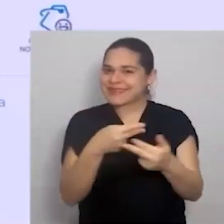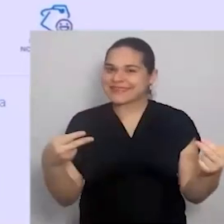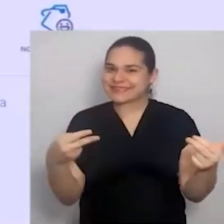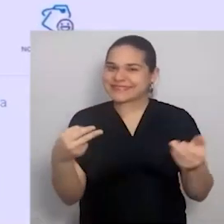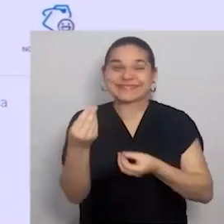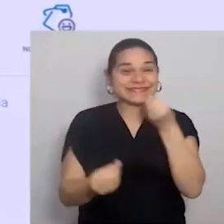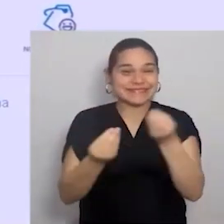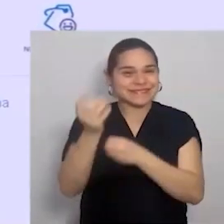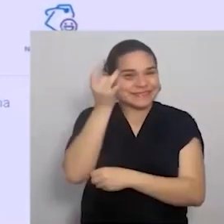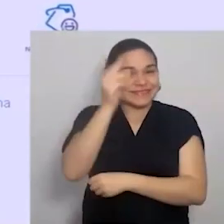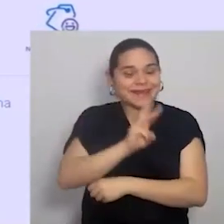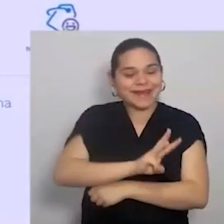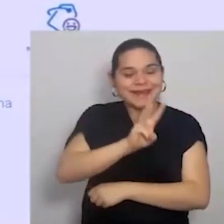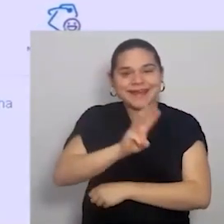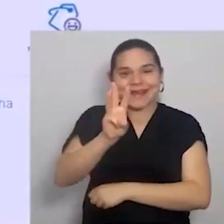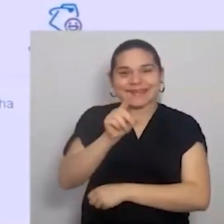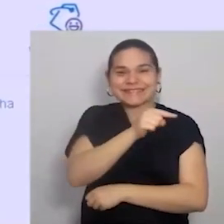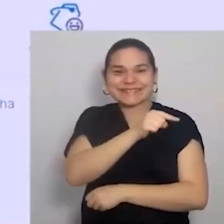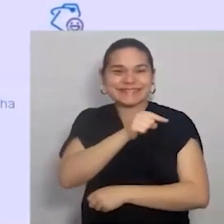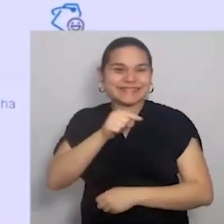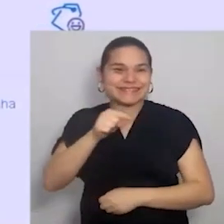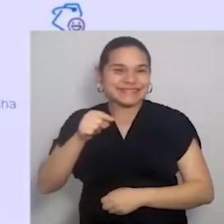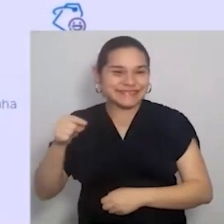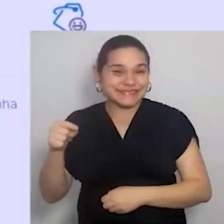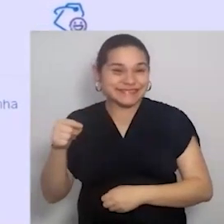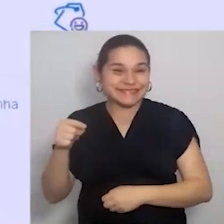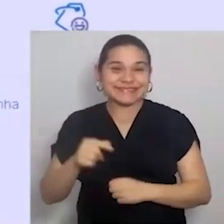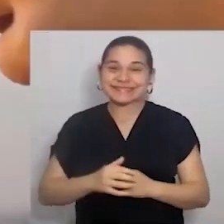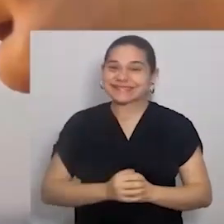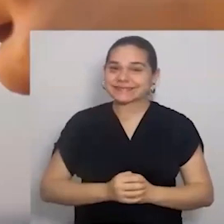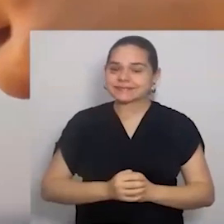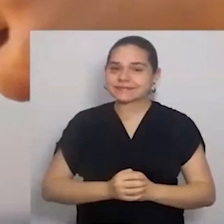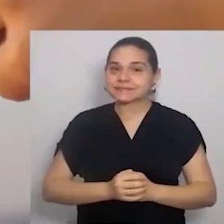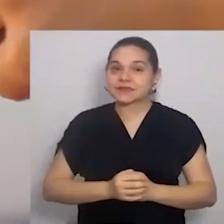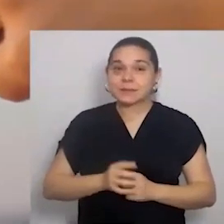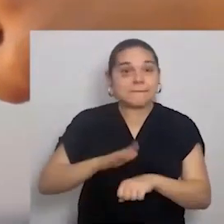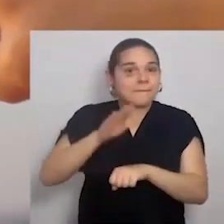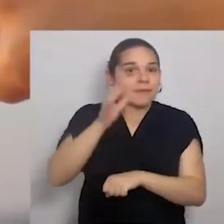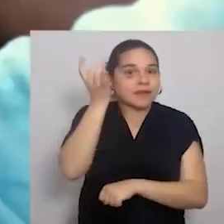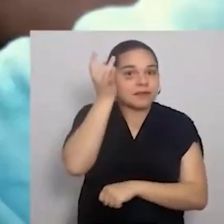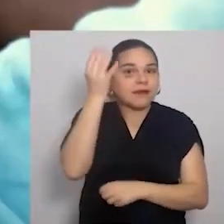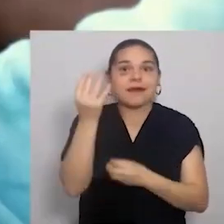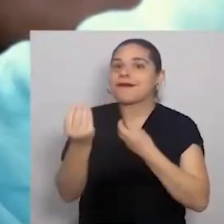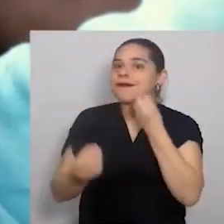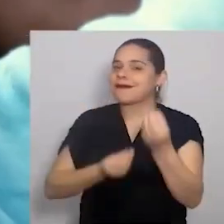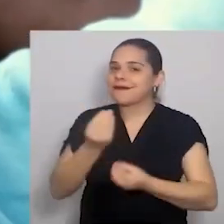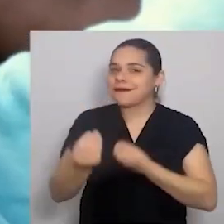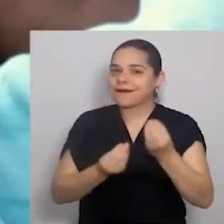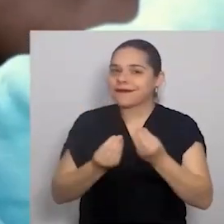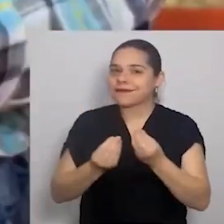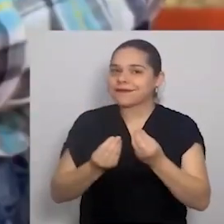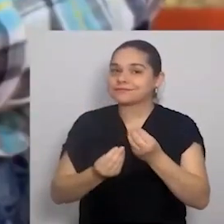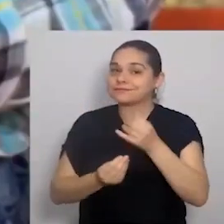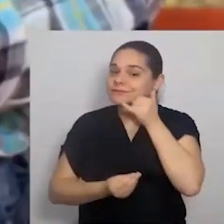smccard.com.br barra portal. E para facilitar ainda mais, deixe o